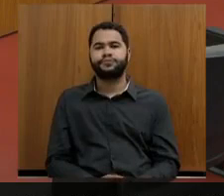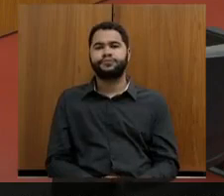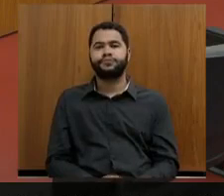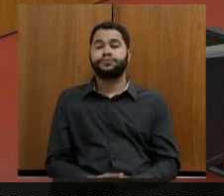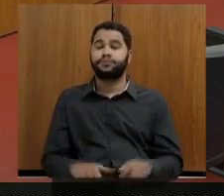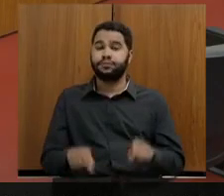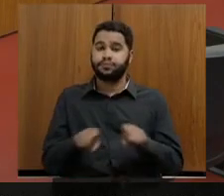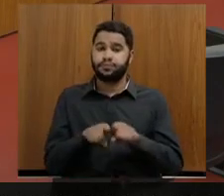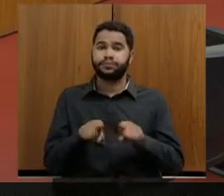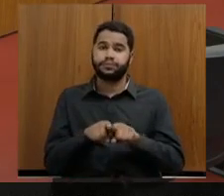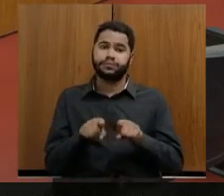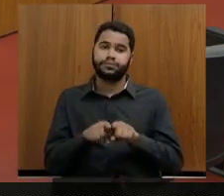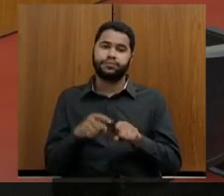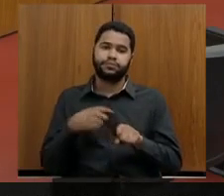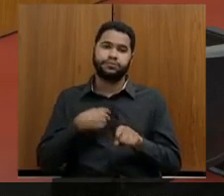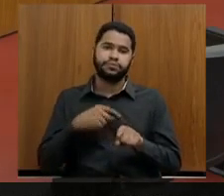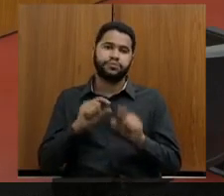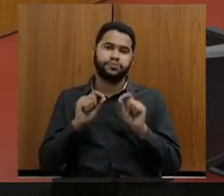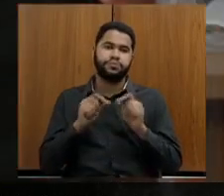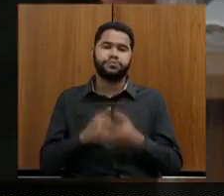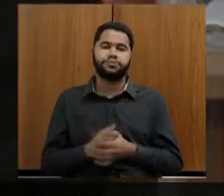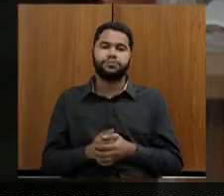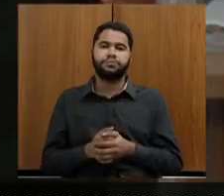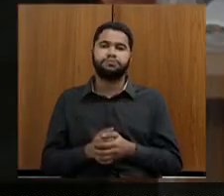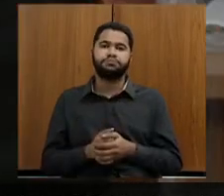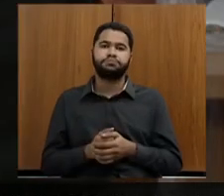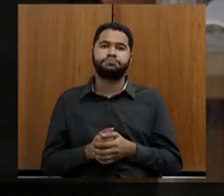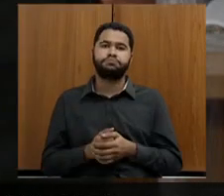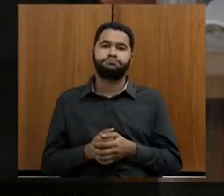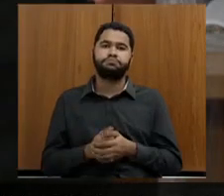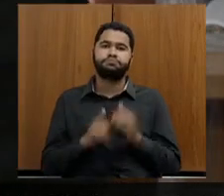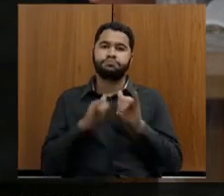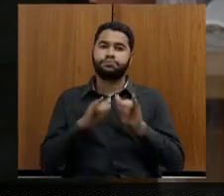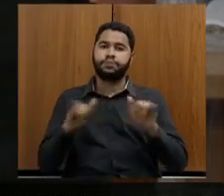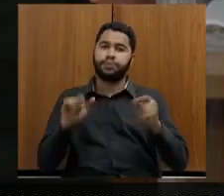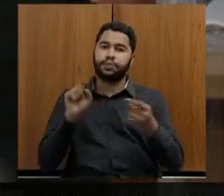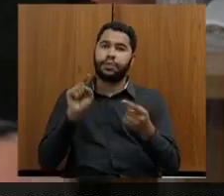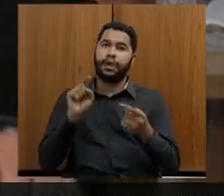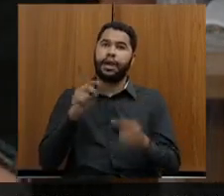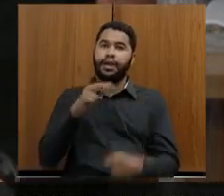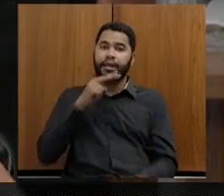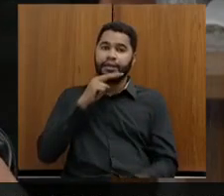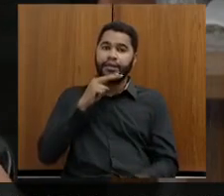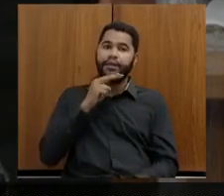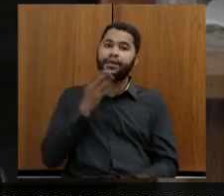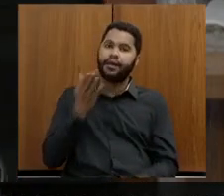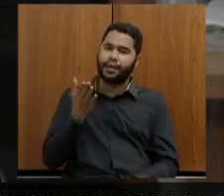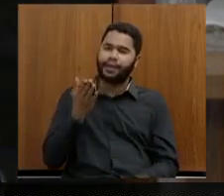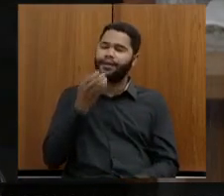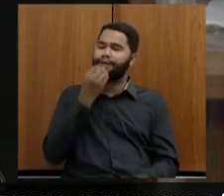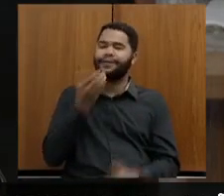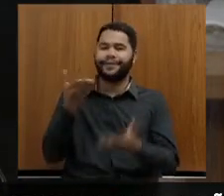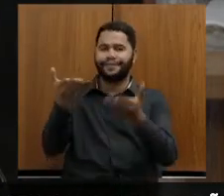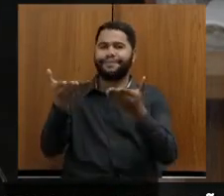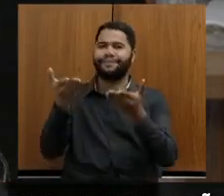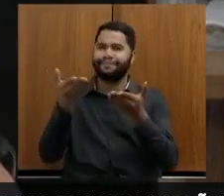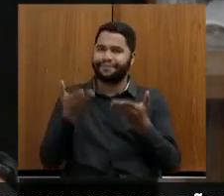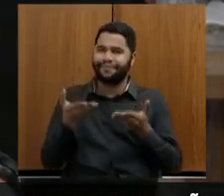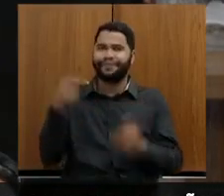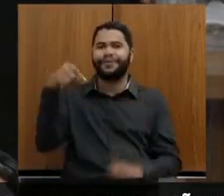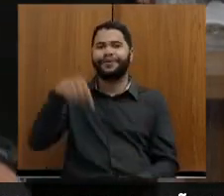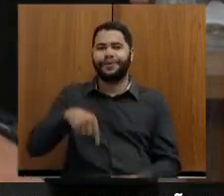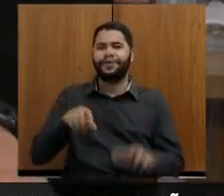também tenho que fazer aqui a ameaçam a neta do Senhor Ela será muito bem-vinda